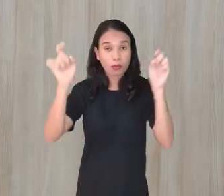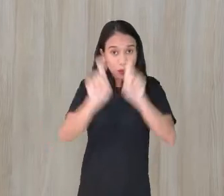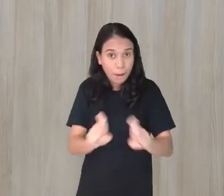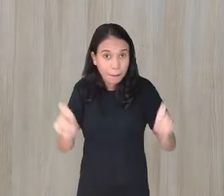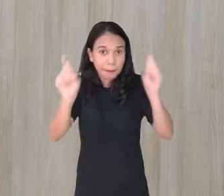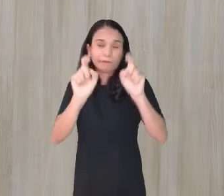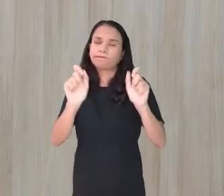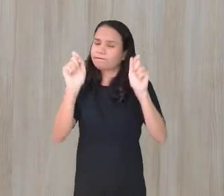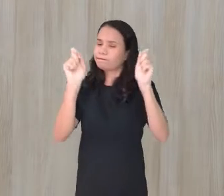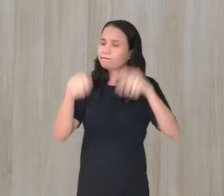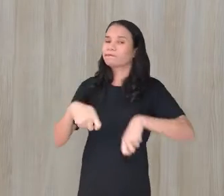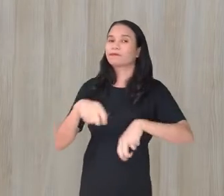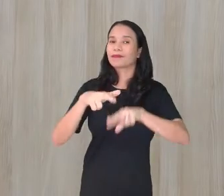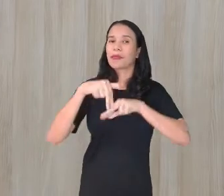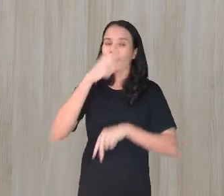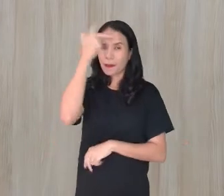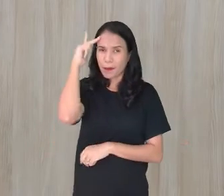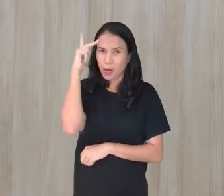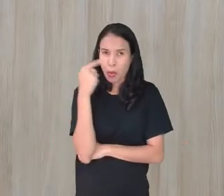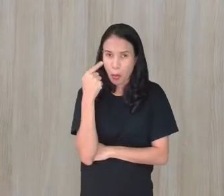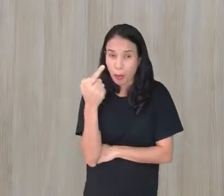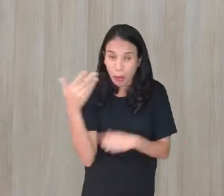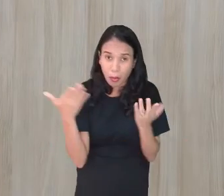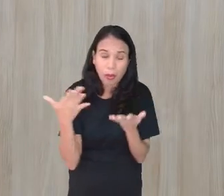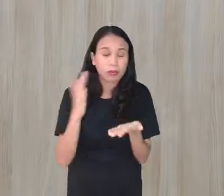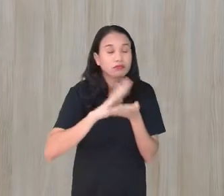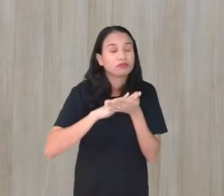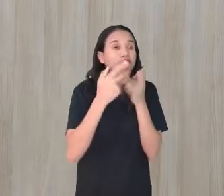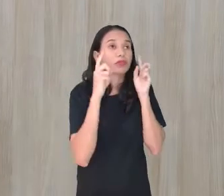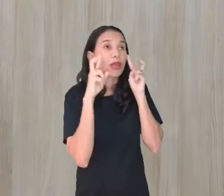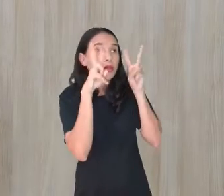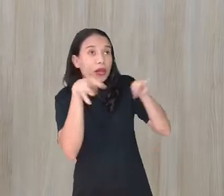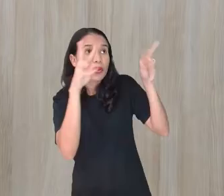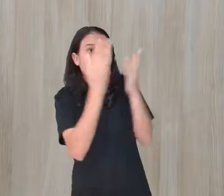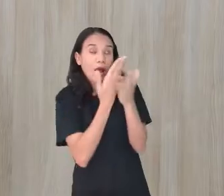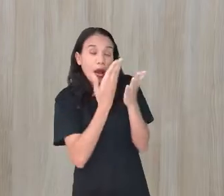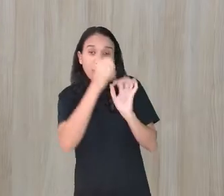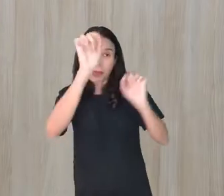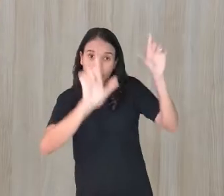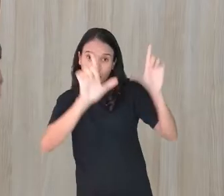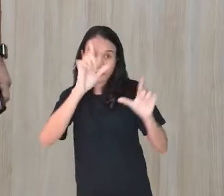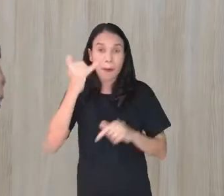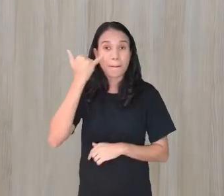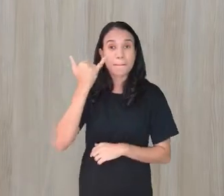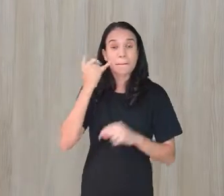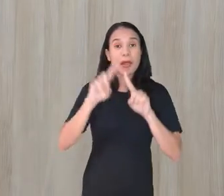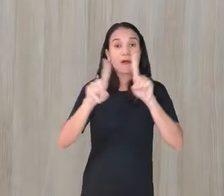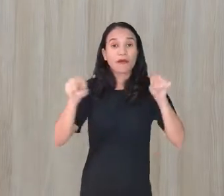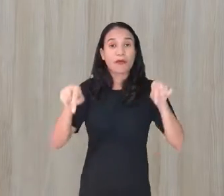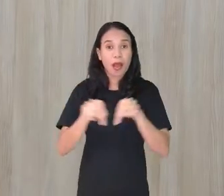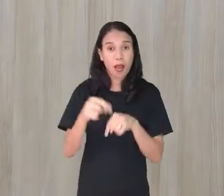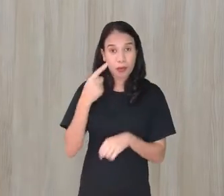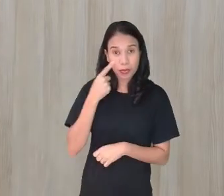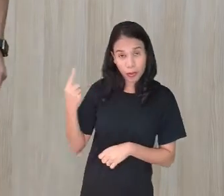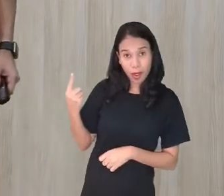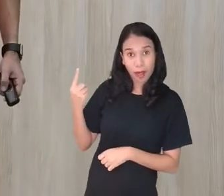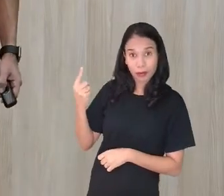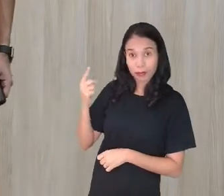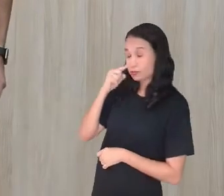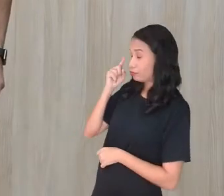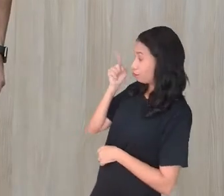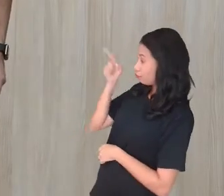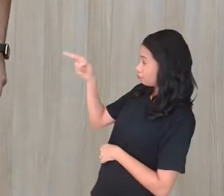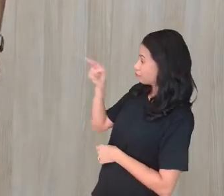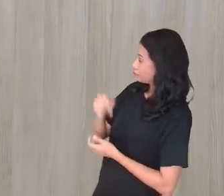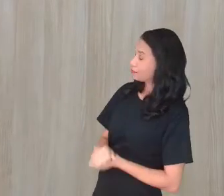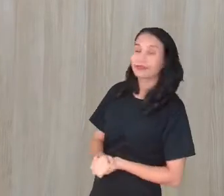computador, tá bom? Então, se você está assistindo essa aula aí através da TV, Billy Jean já vai colocar aí 2 QR Codes que vai aparecer na